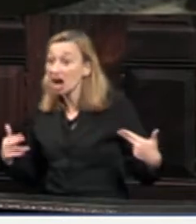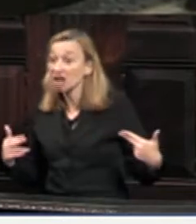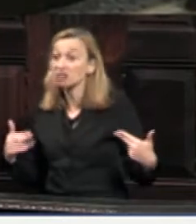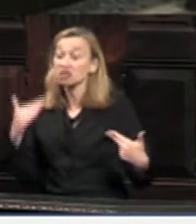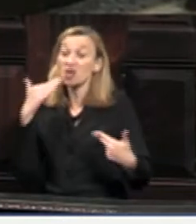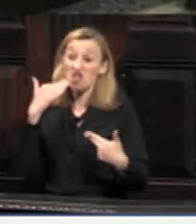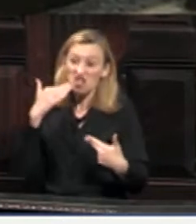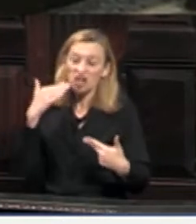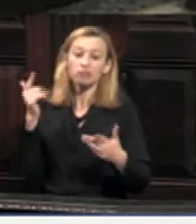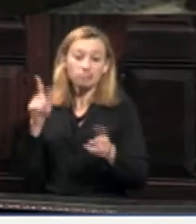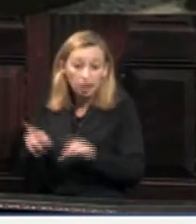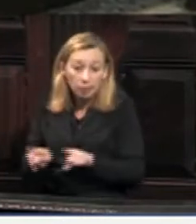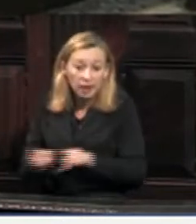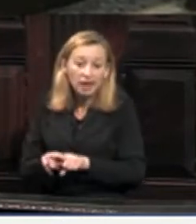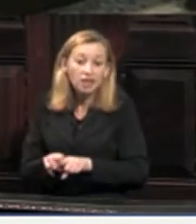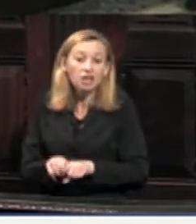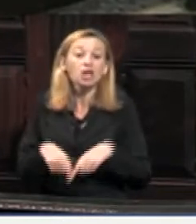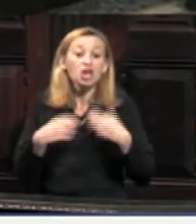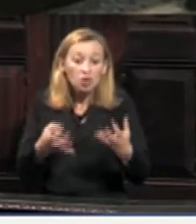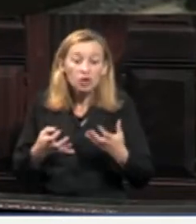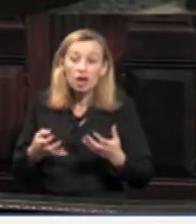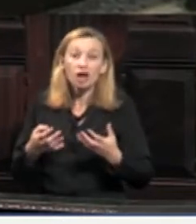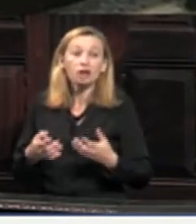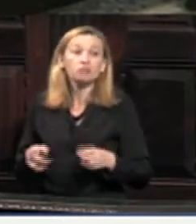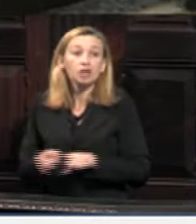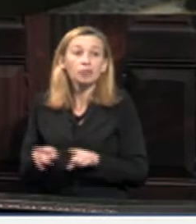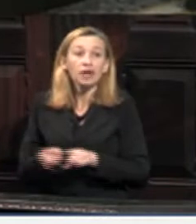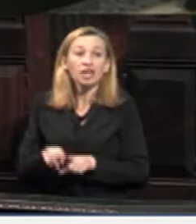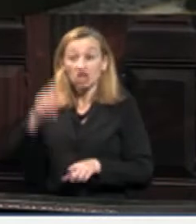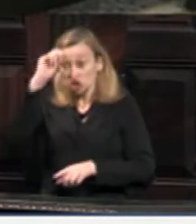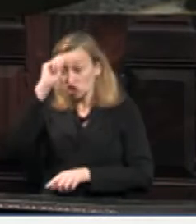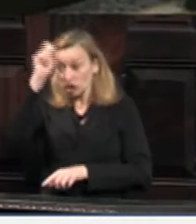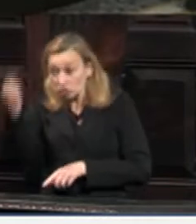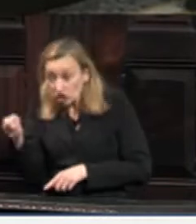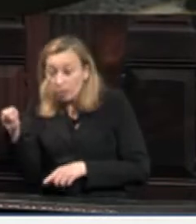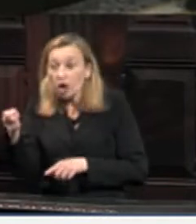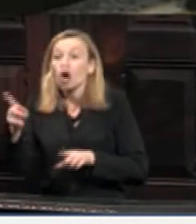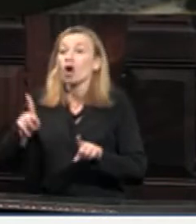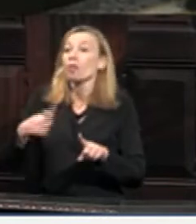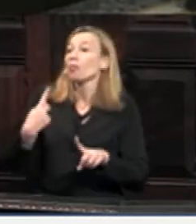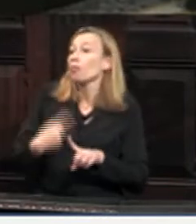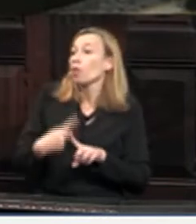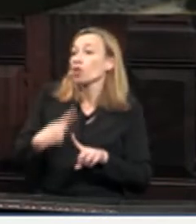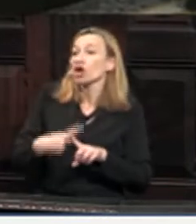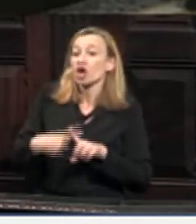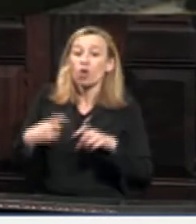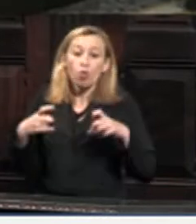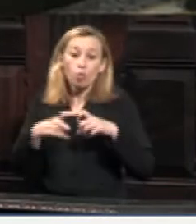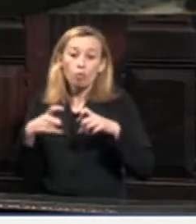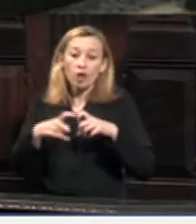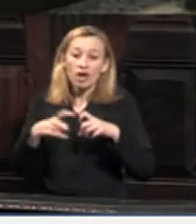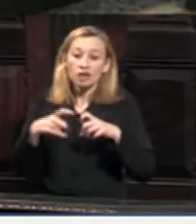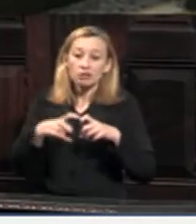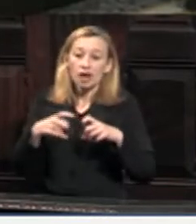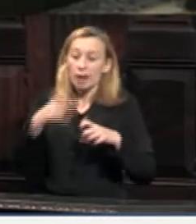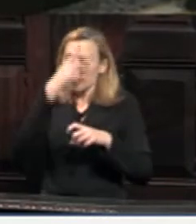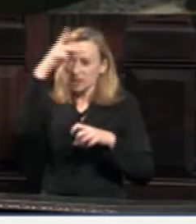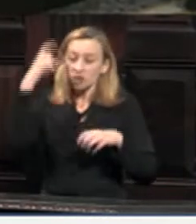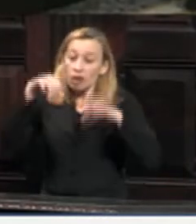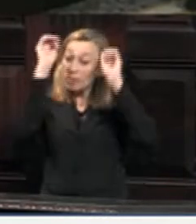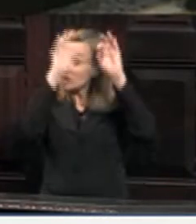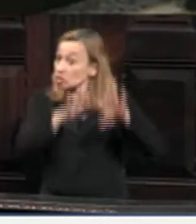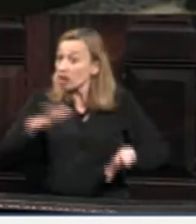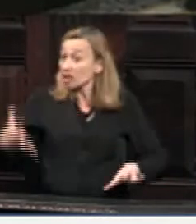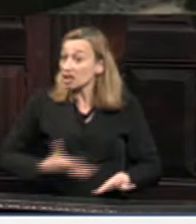tirar o meu chapéu para o médico, porque o médico é uma pessoa que, num todo, é abençoado, porque salva a vida. E a gente depende